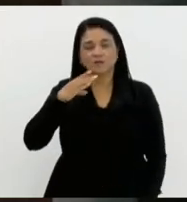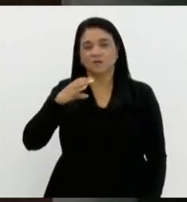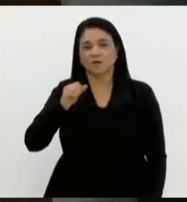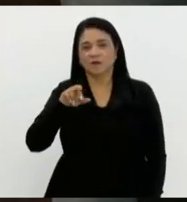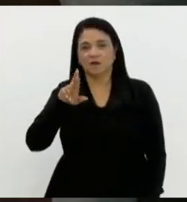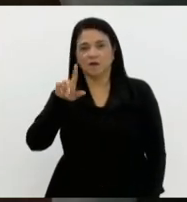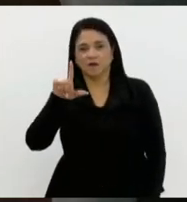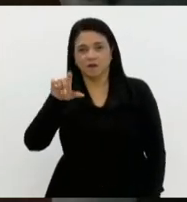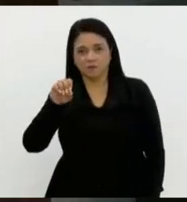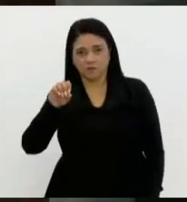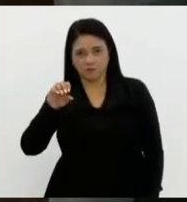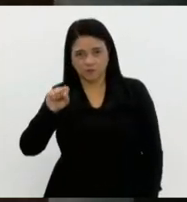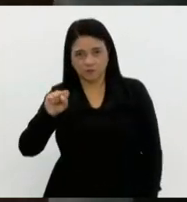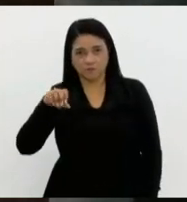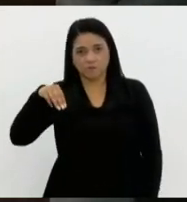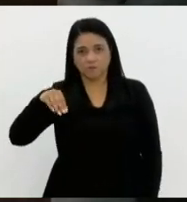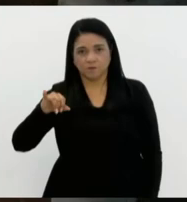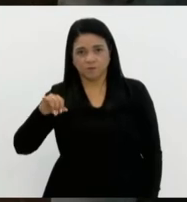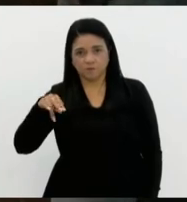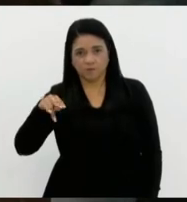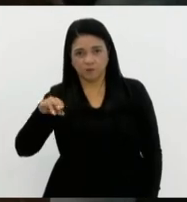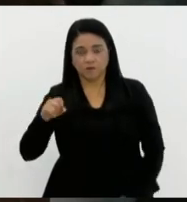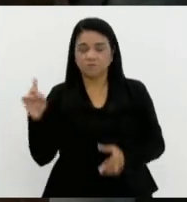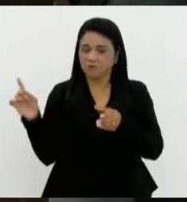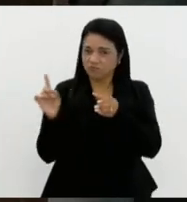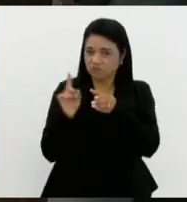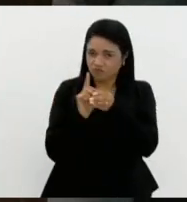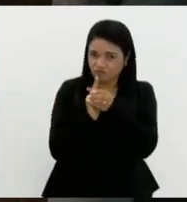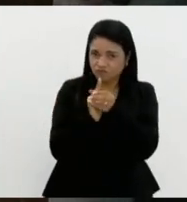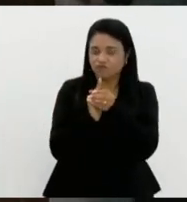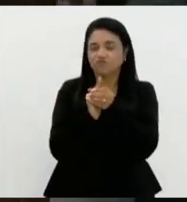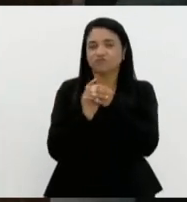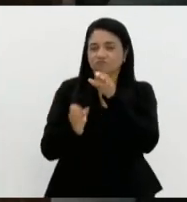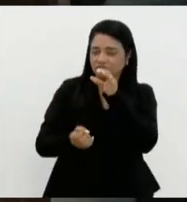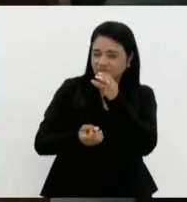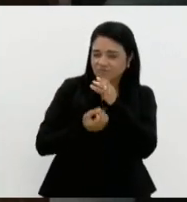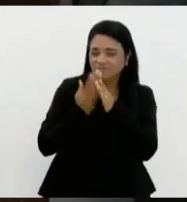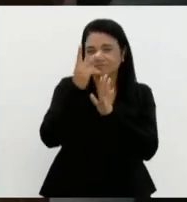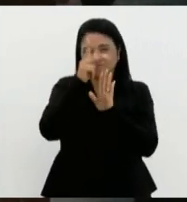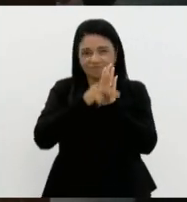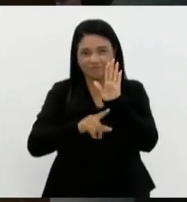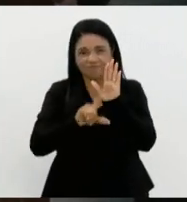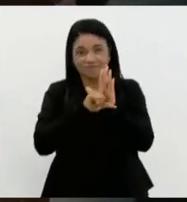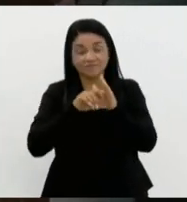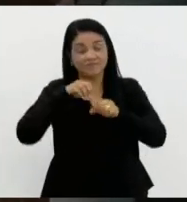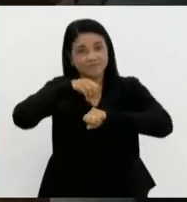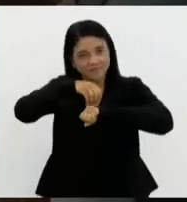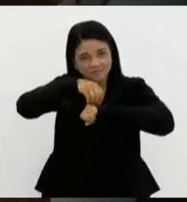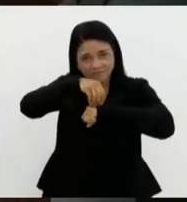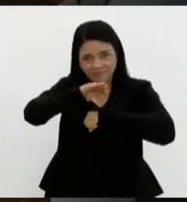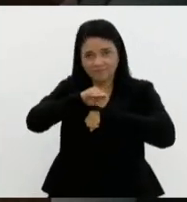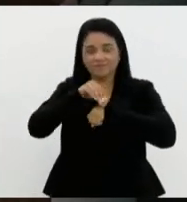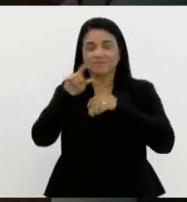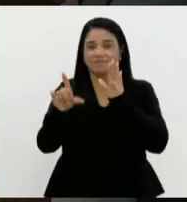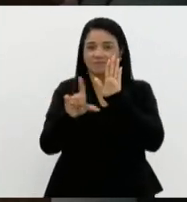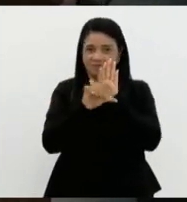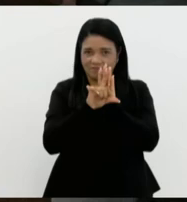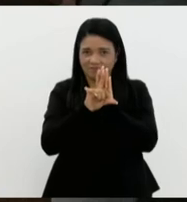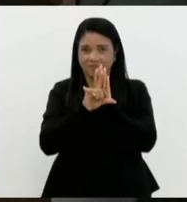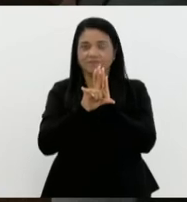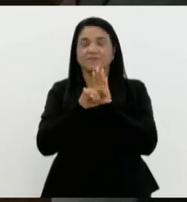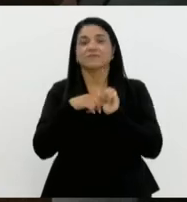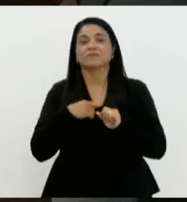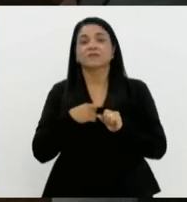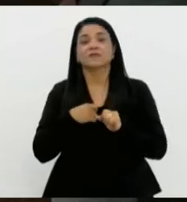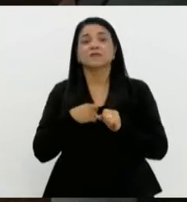Mink pela autoria conjunta aqui que me ofereceu para essa indicação legislativa e comentar,